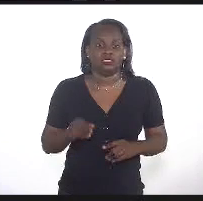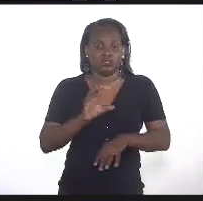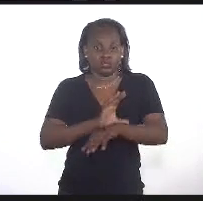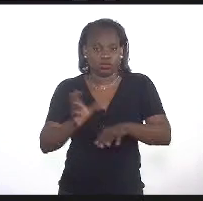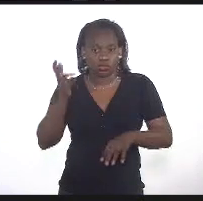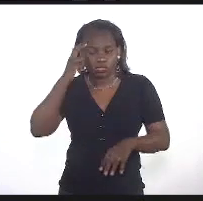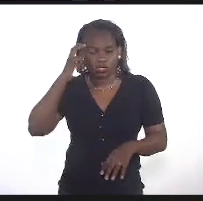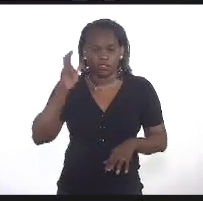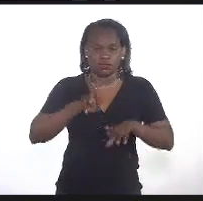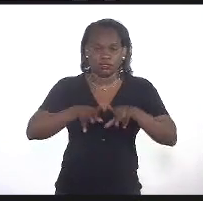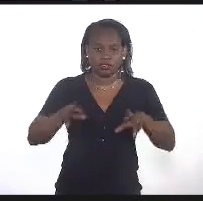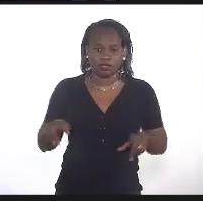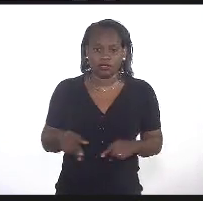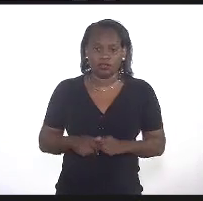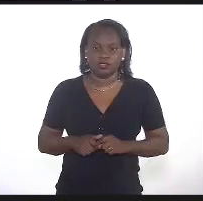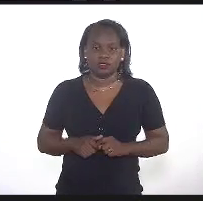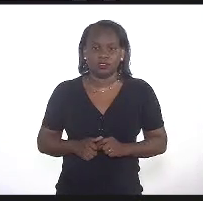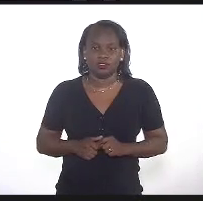cultural, etc.